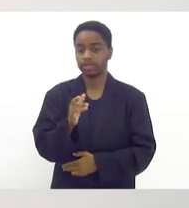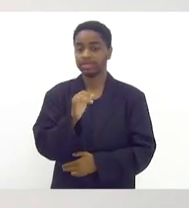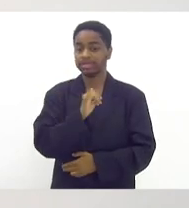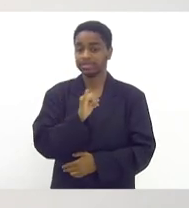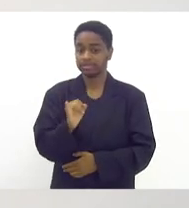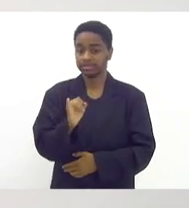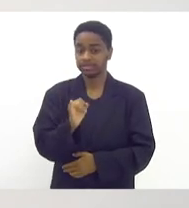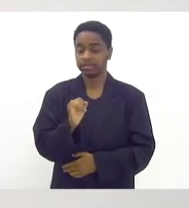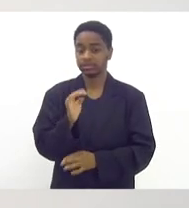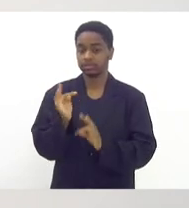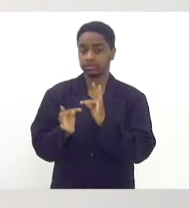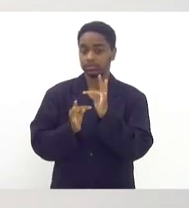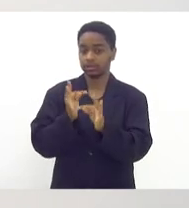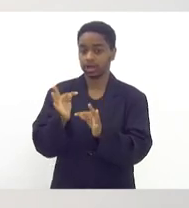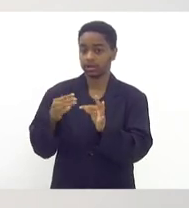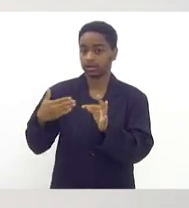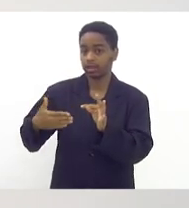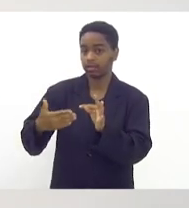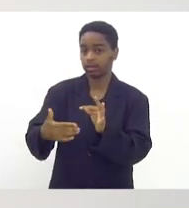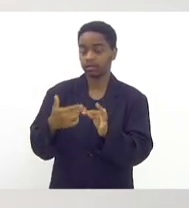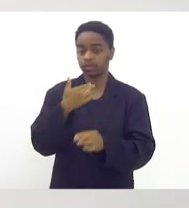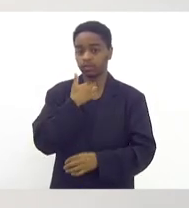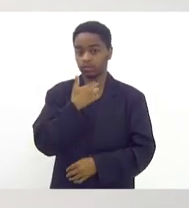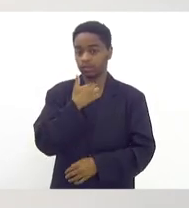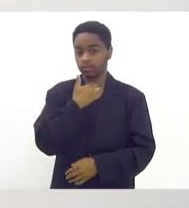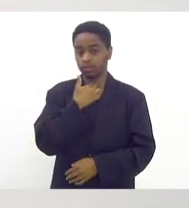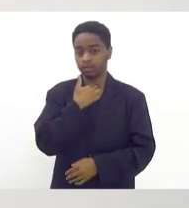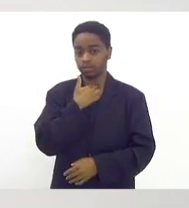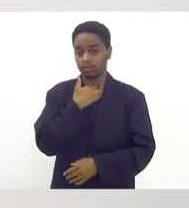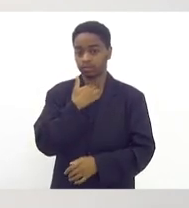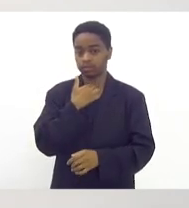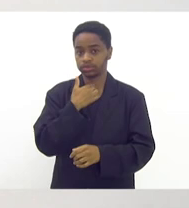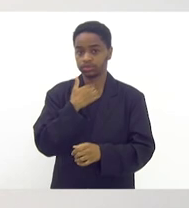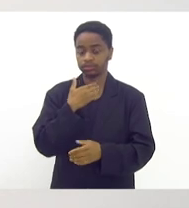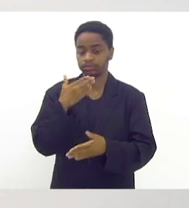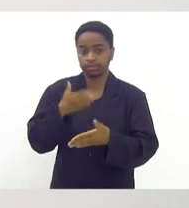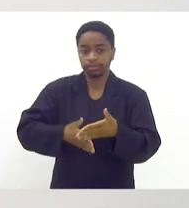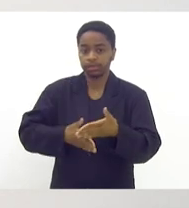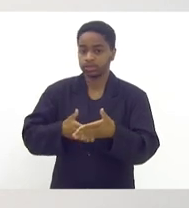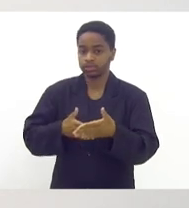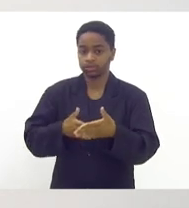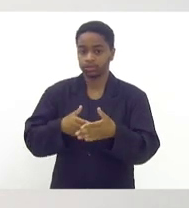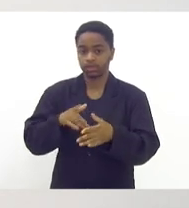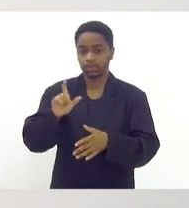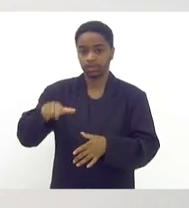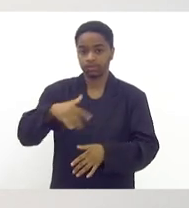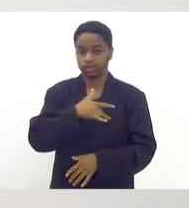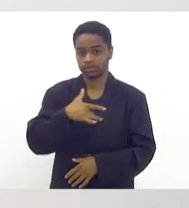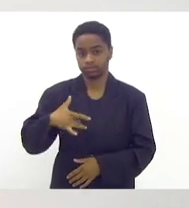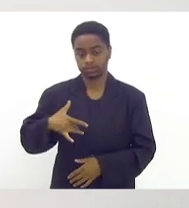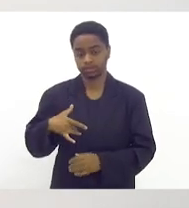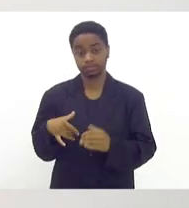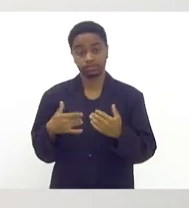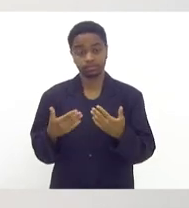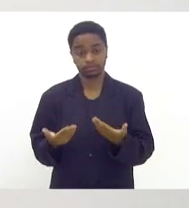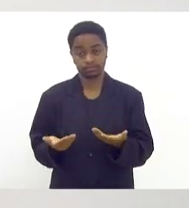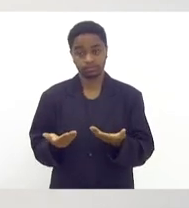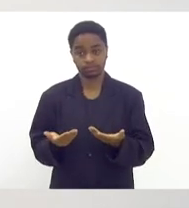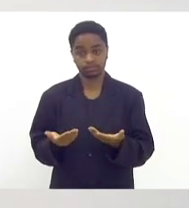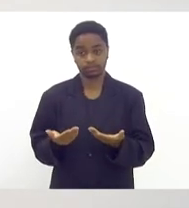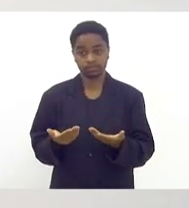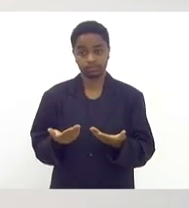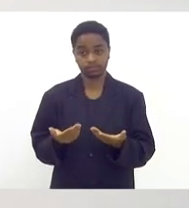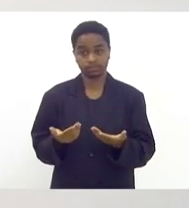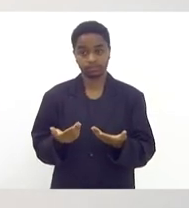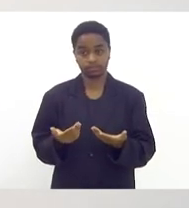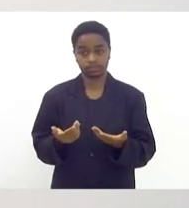de tratamento você não pode romper esse plano de saúde essa situação tentando